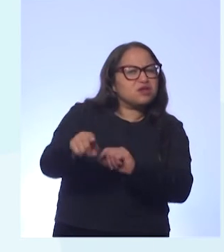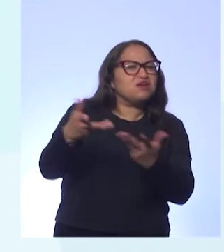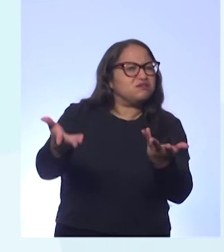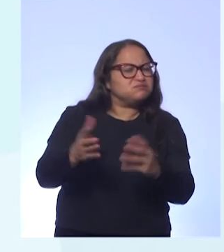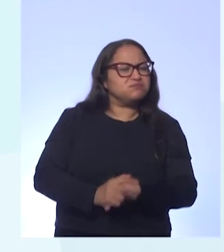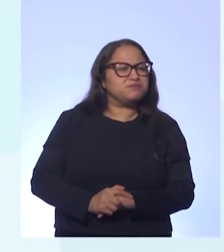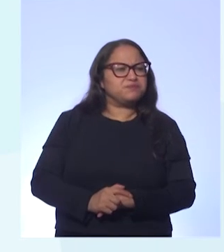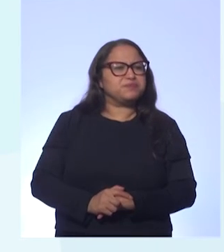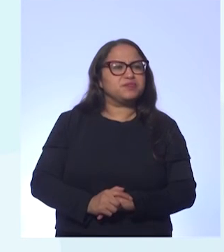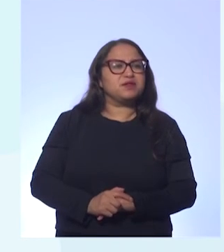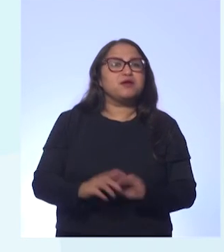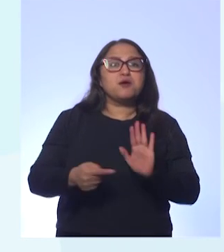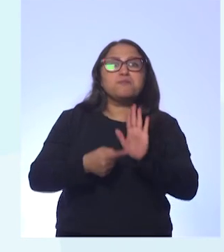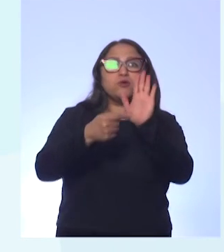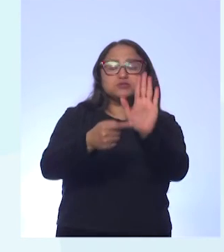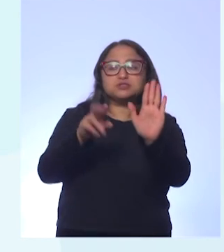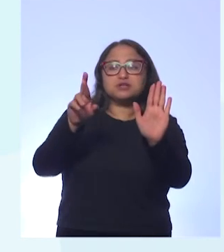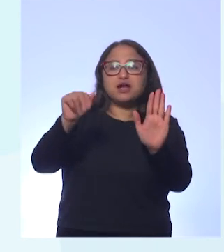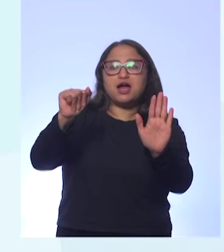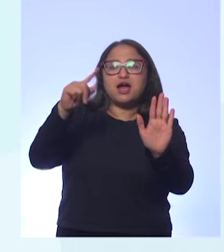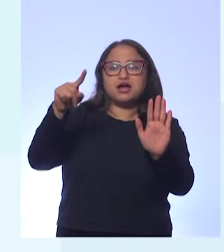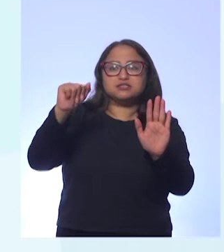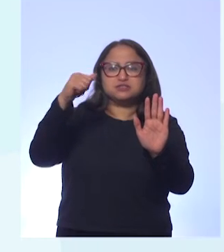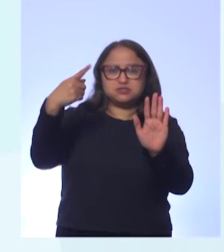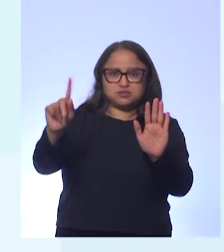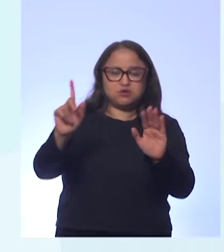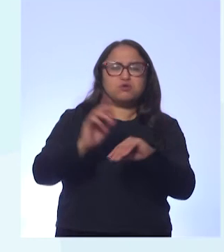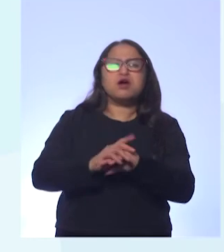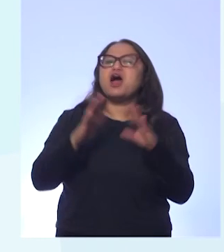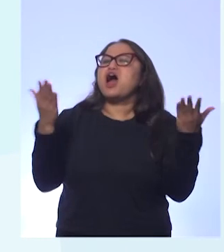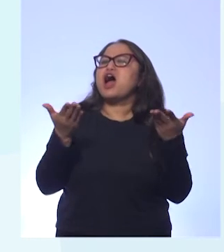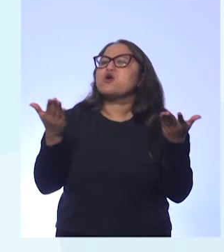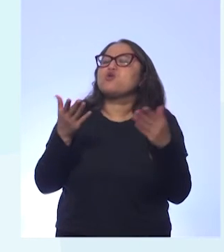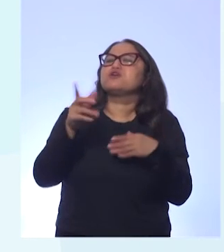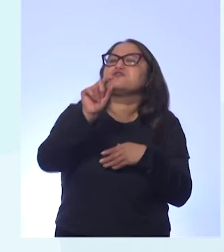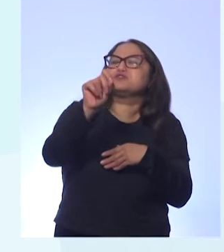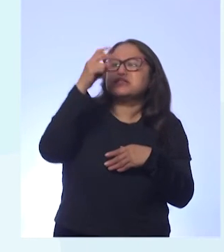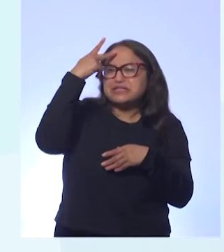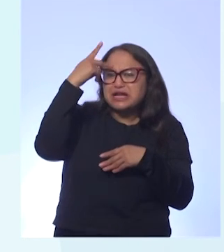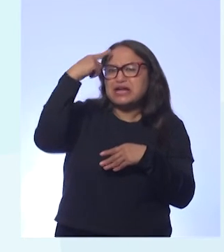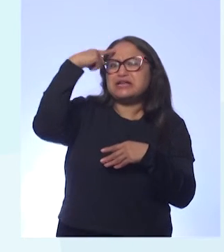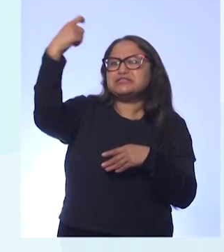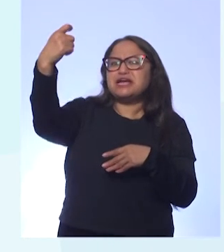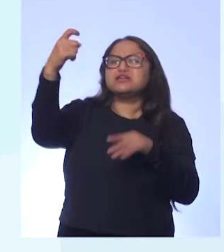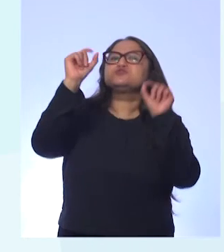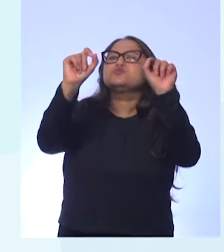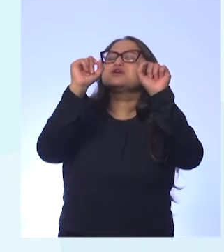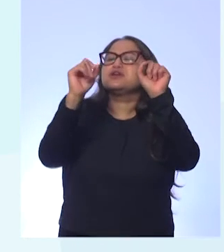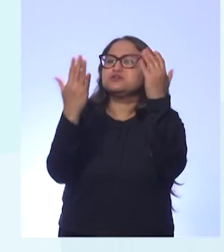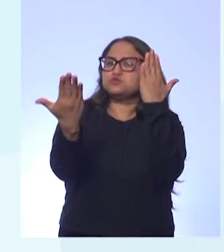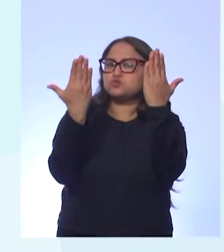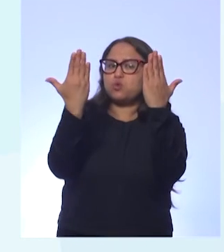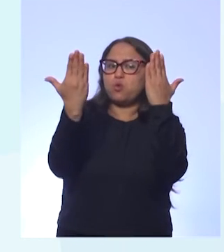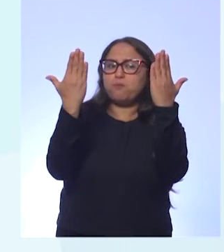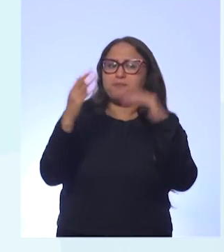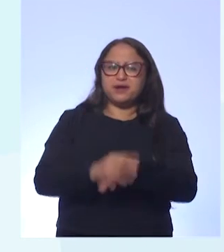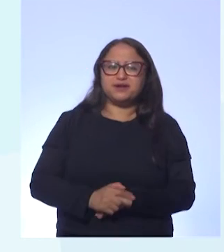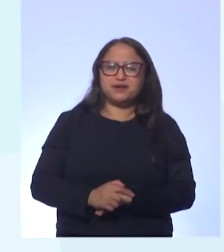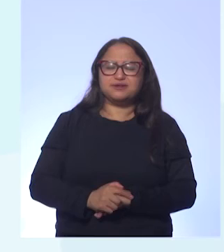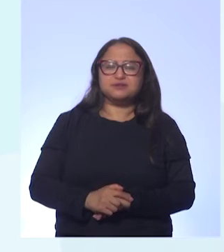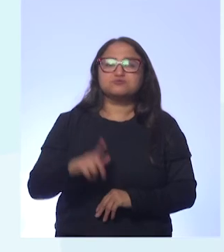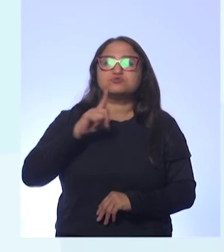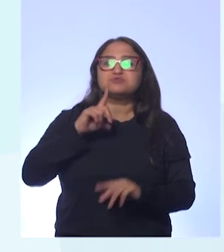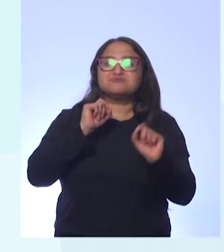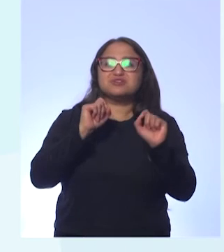cartográfica? É dada pela razão, e agora eu vou ter a ideia de comparação, quando você compara, né, as